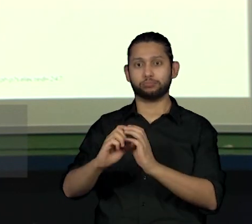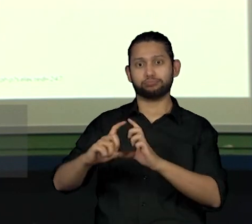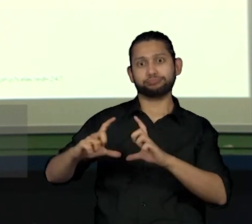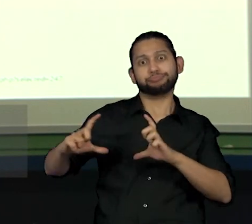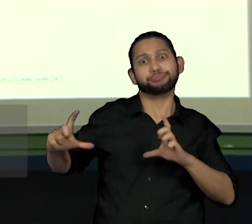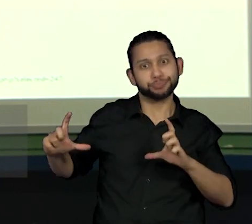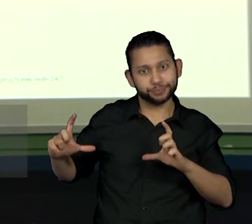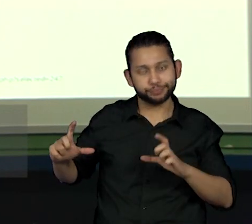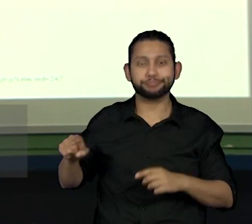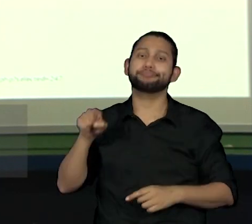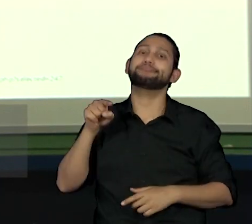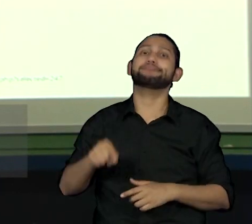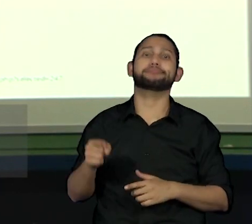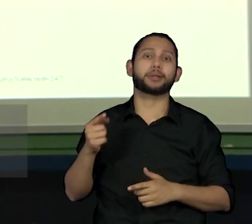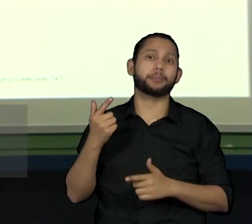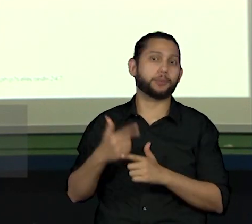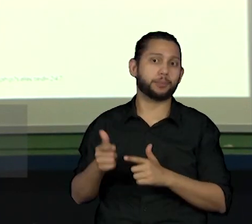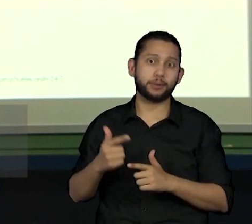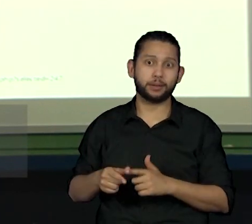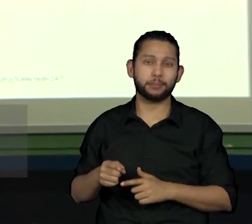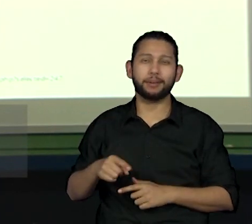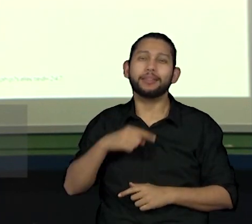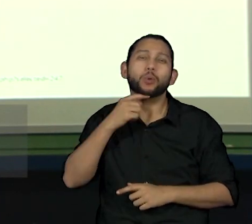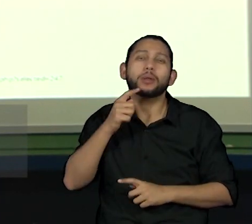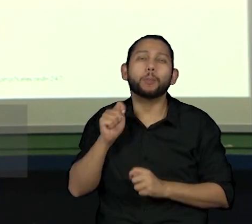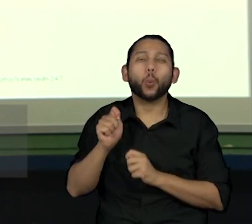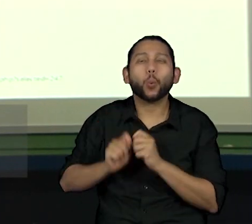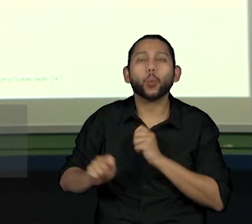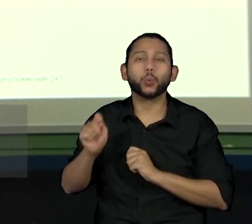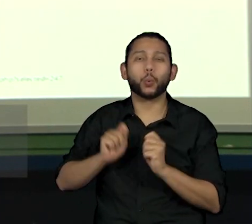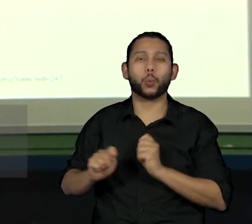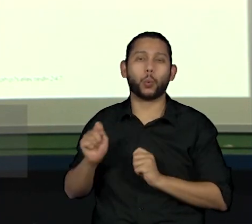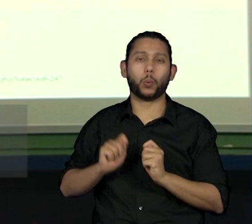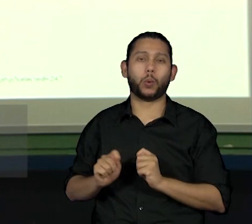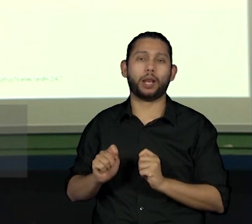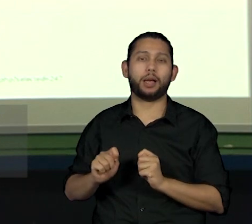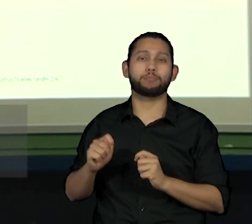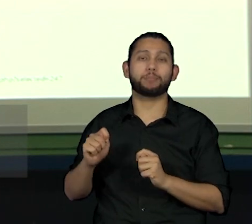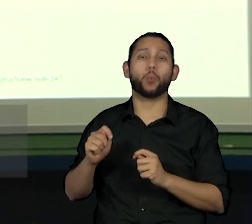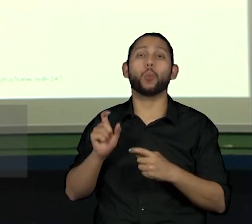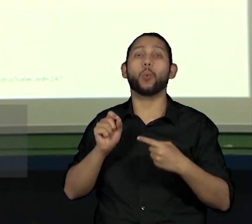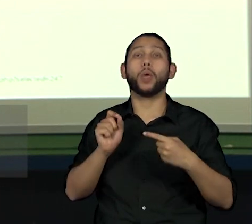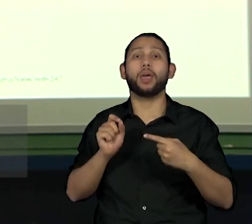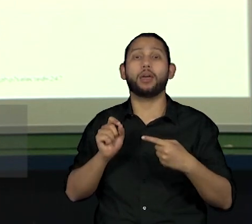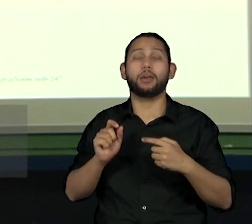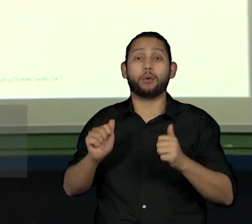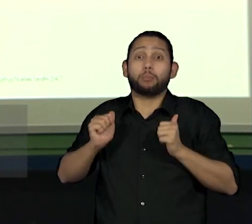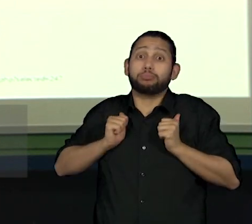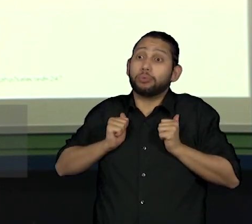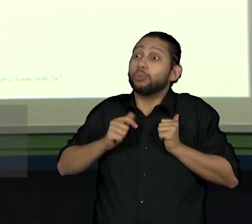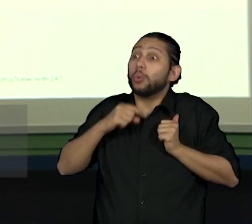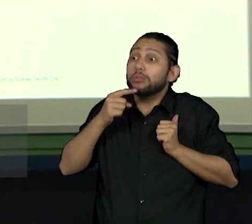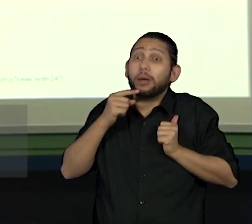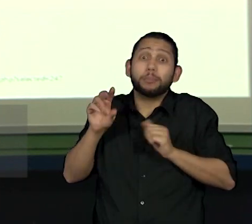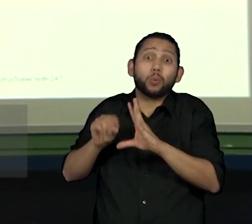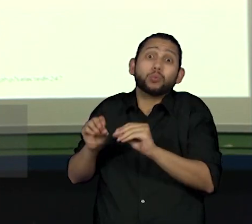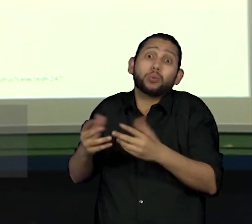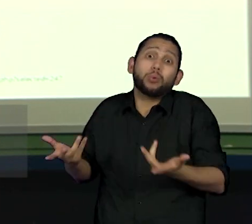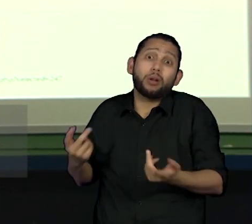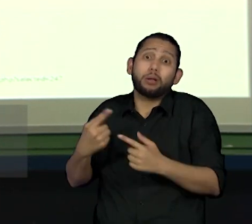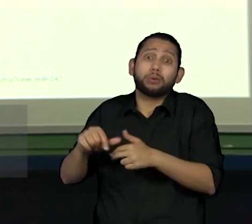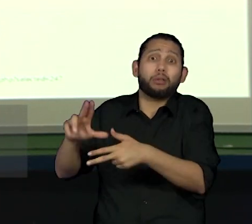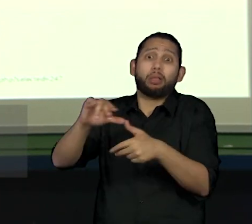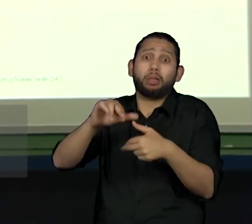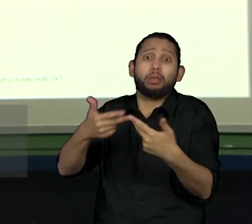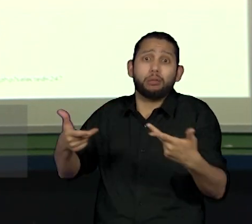Ásia, talvez eles não tenham um controle passivo tão eficiente que ajude a evitar um número maior de mortes.